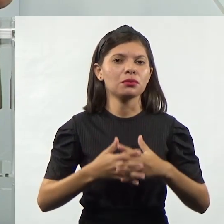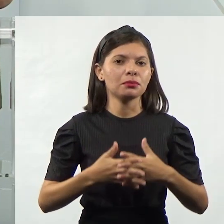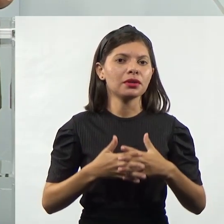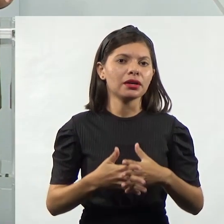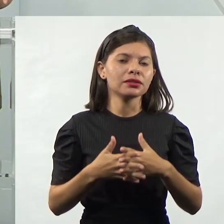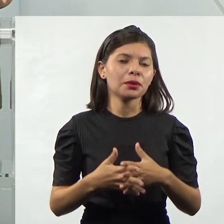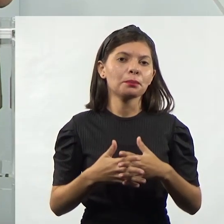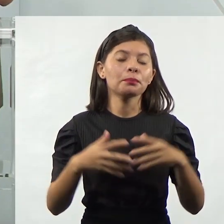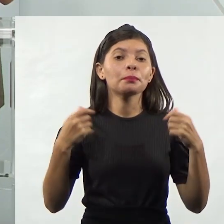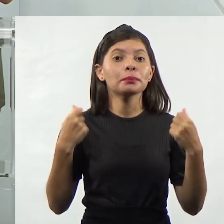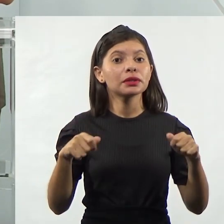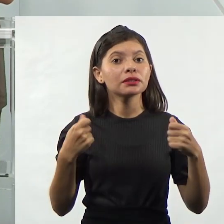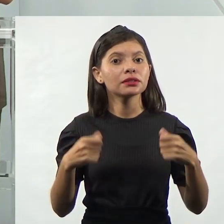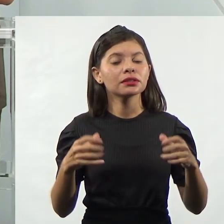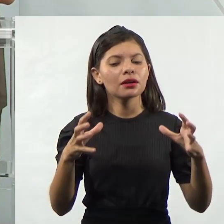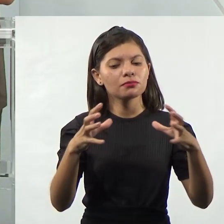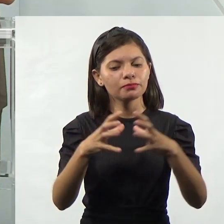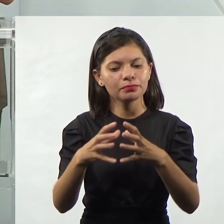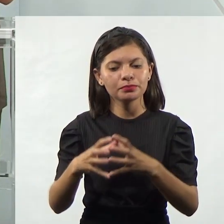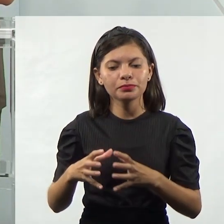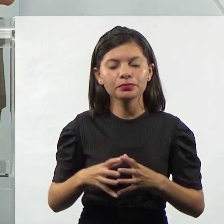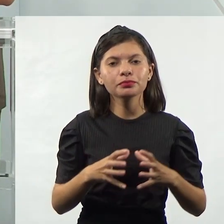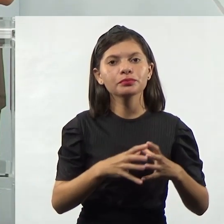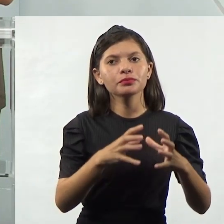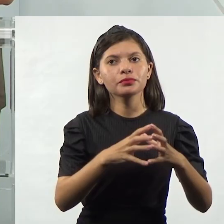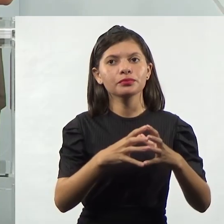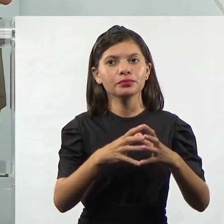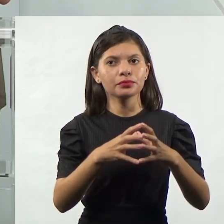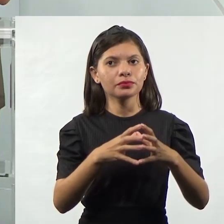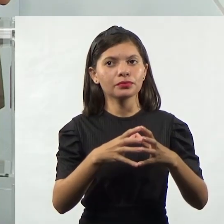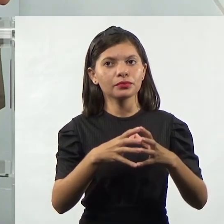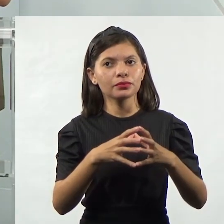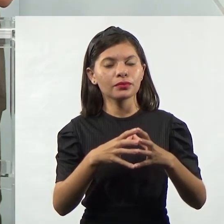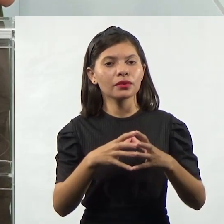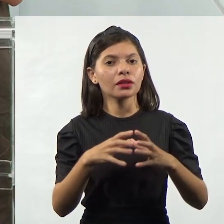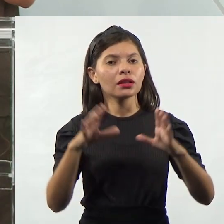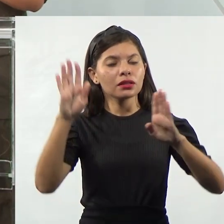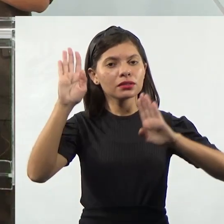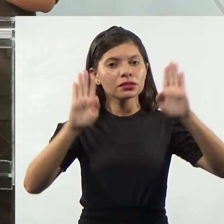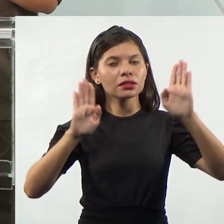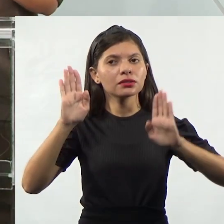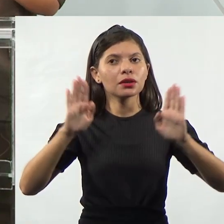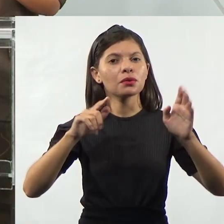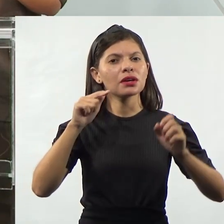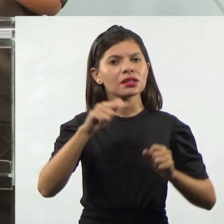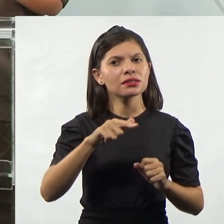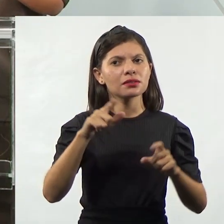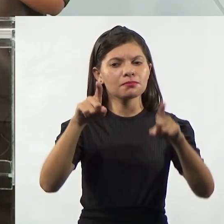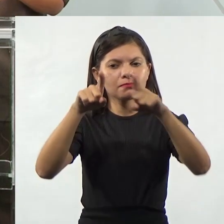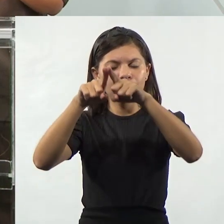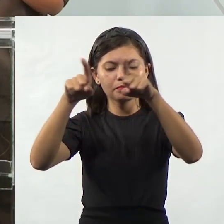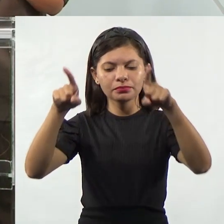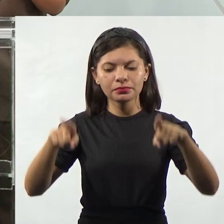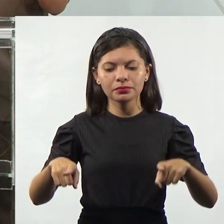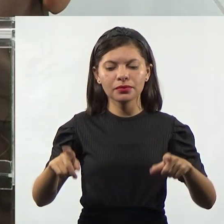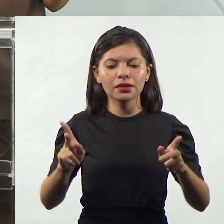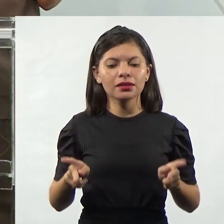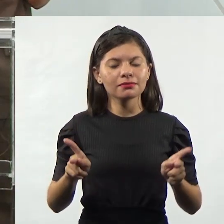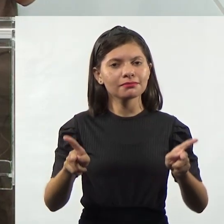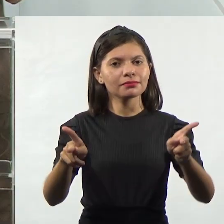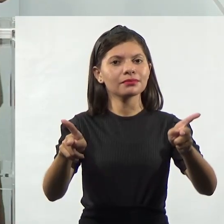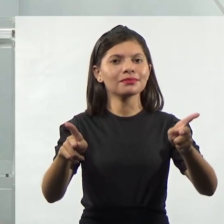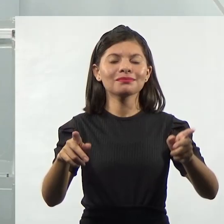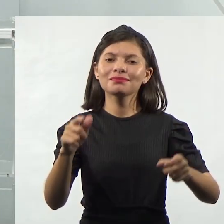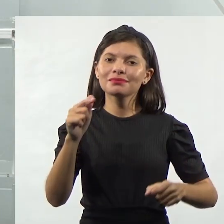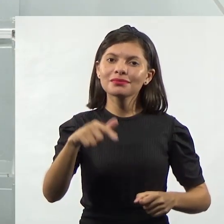mais complexa, aí a gente vai precisar de uma comissão de licitação, tá bom? E esse servidor tem que ser preferencialmente efetivo para ele